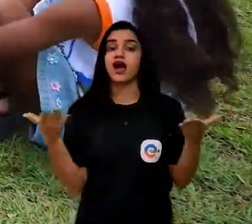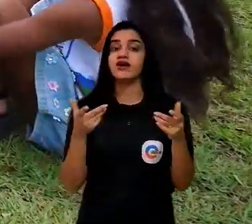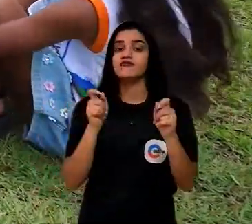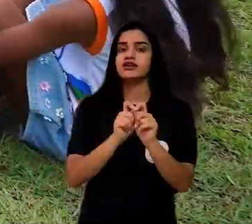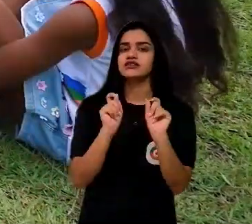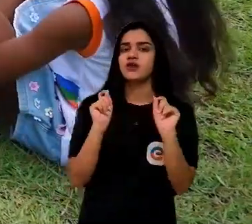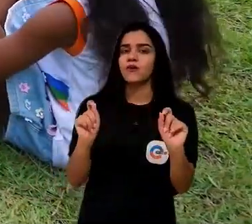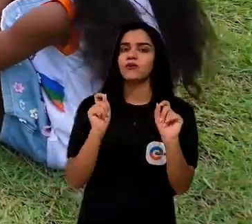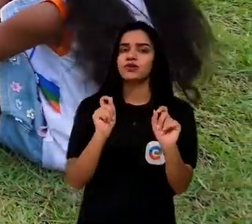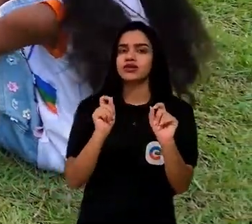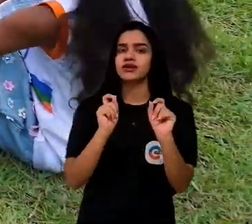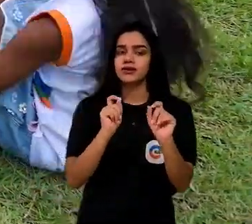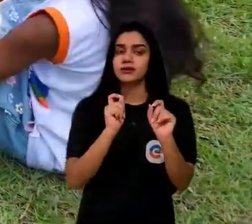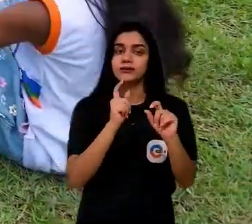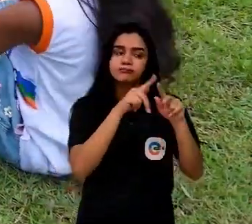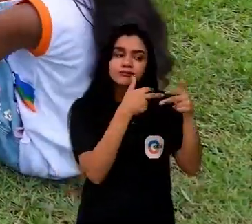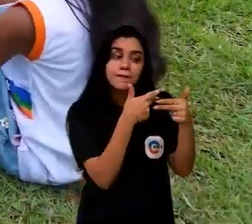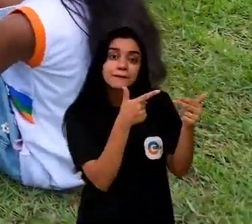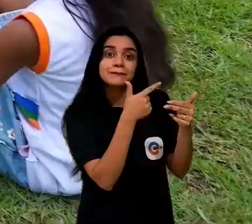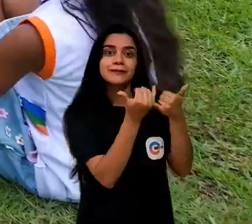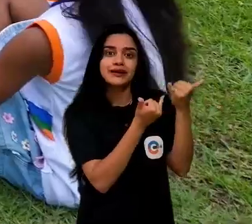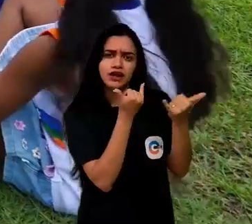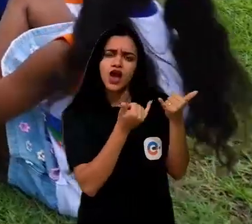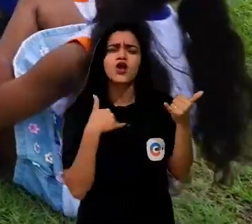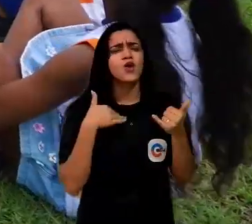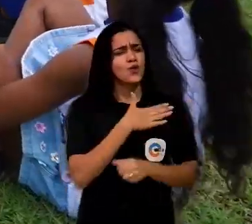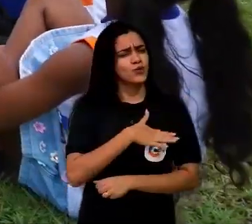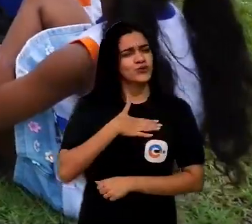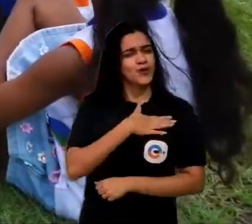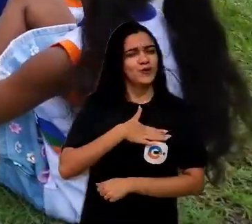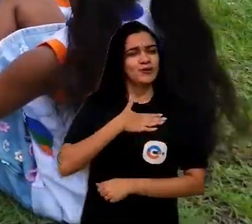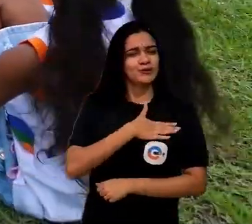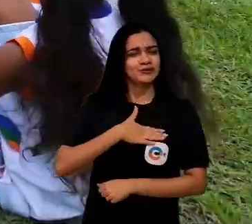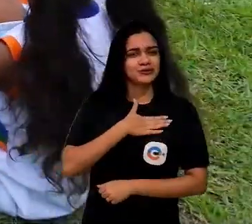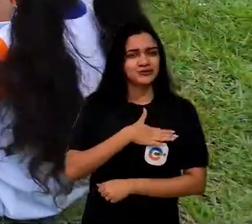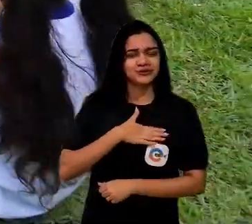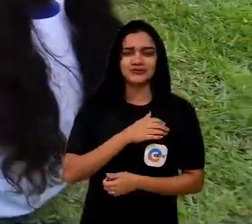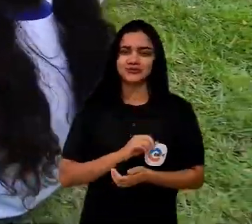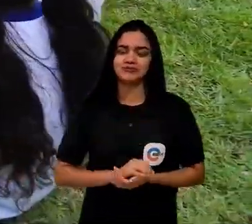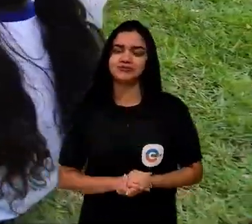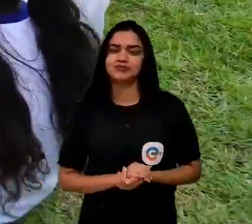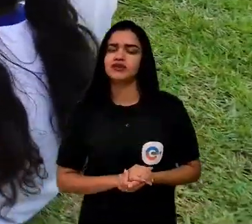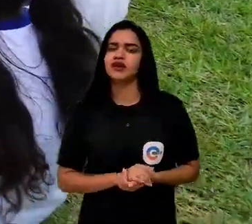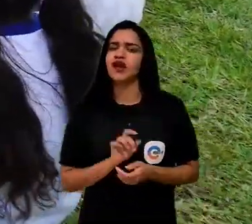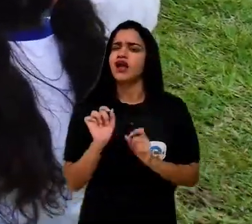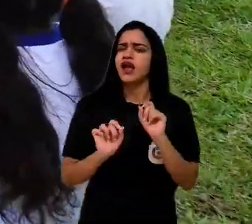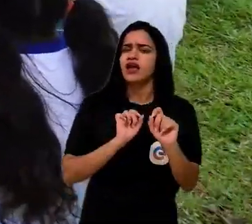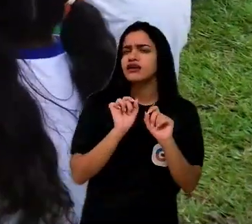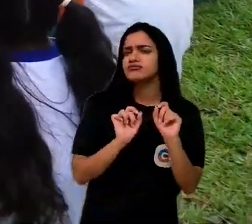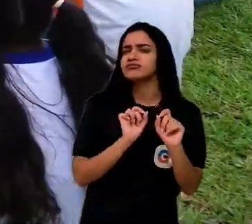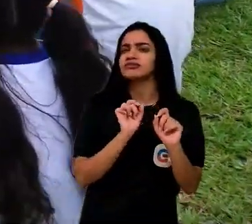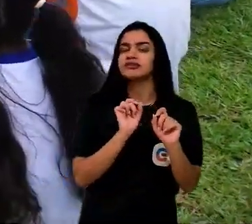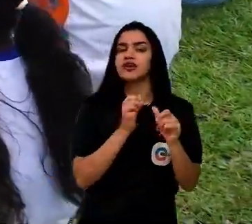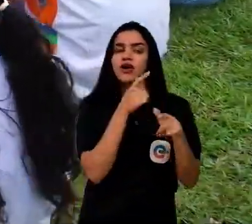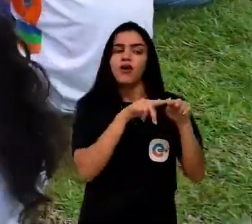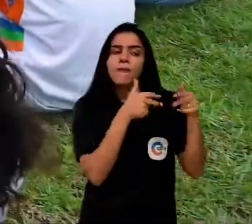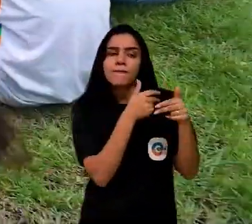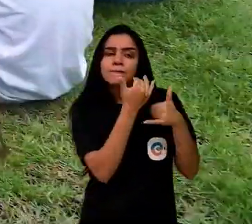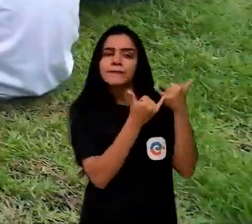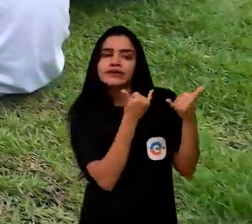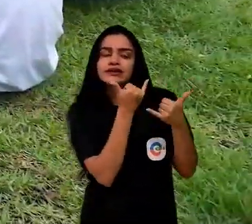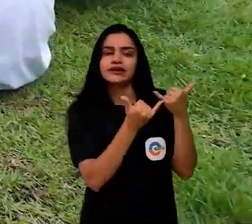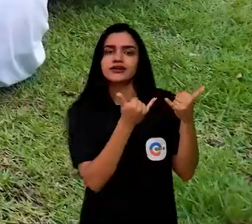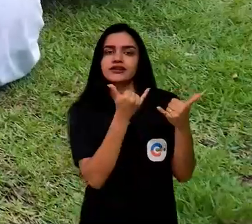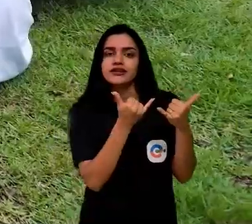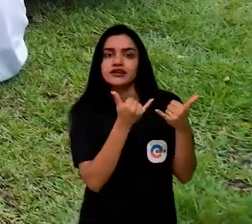um brinquedo. Oh, eu gosto de brinquedo. Gosta de brinquedo? Eu amo. E será que é um brinquedo assim que anda na terra ou um brinquedo que